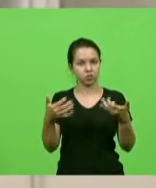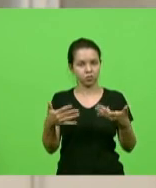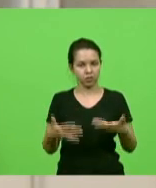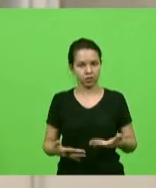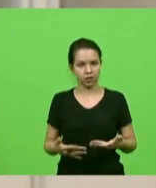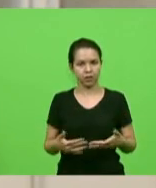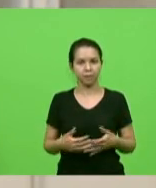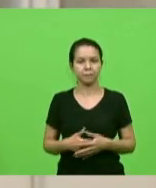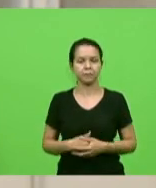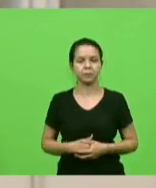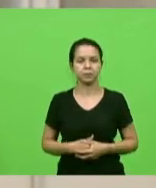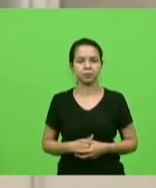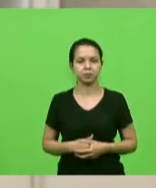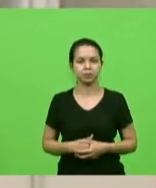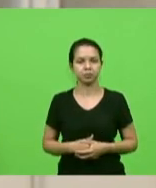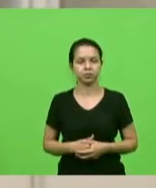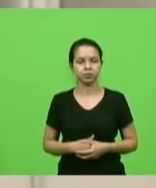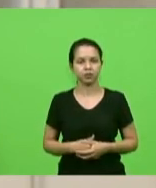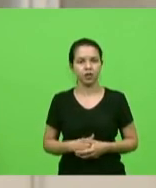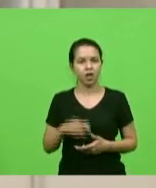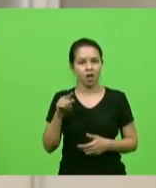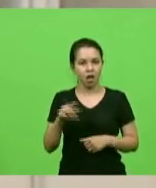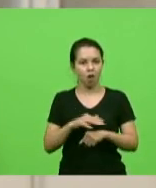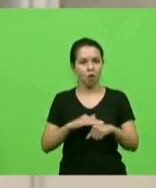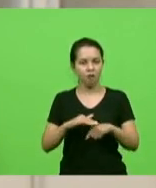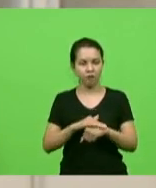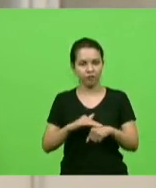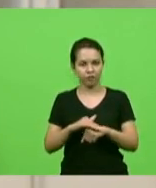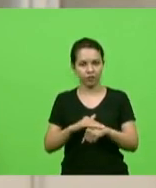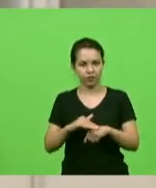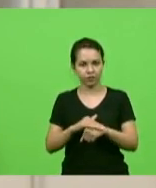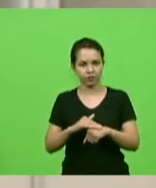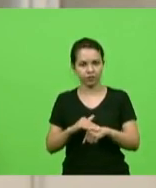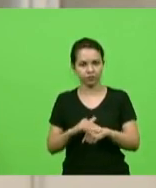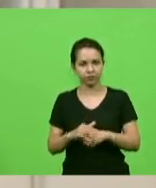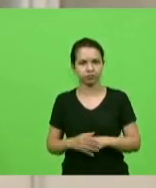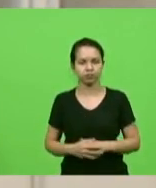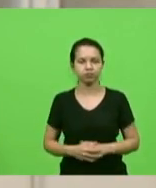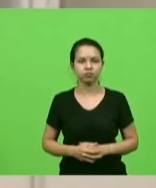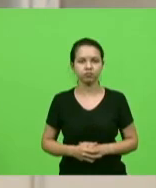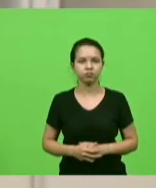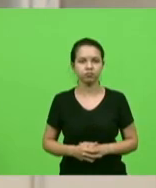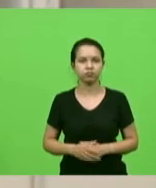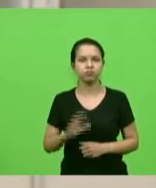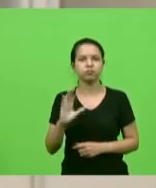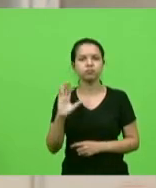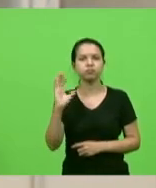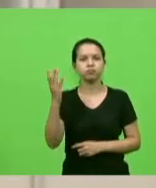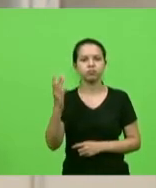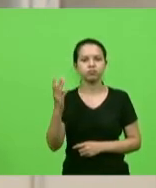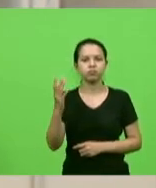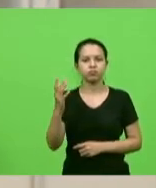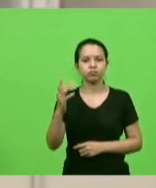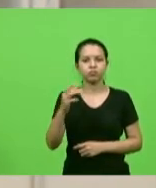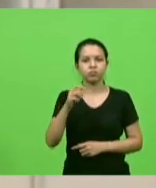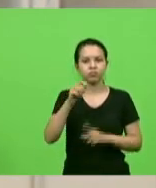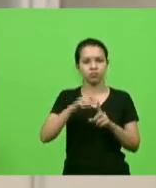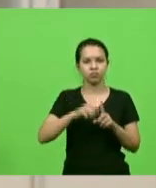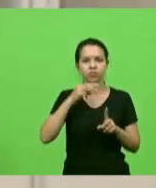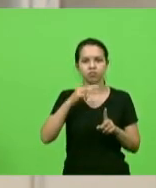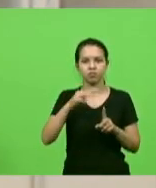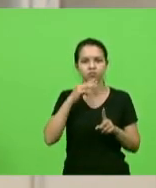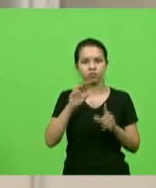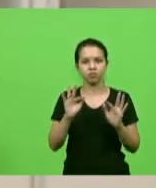que nessa conversa nos essa conversa ela ocorreu lá pelo final de